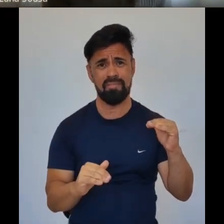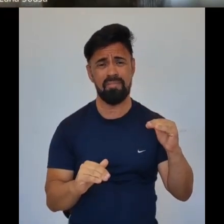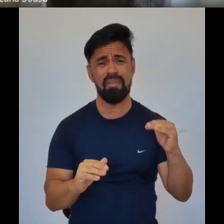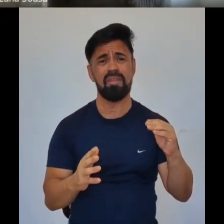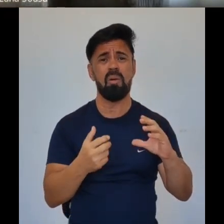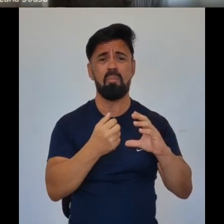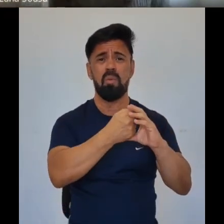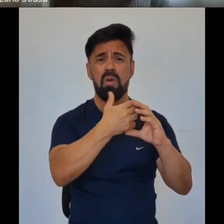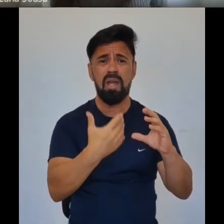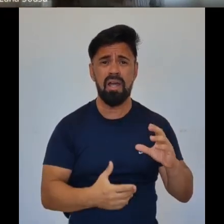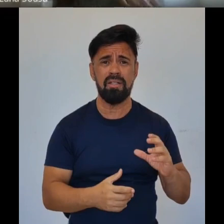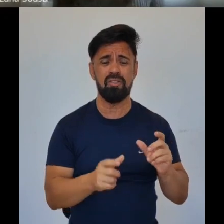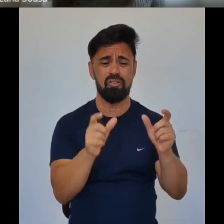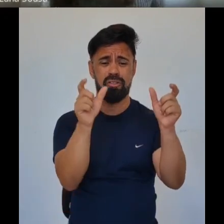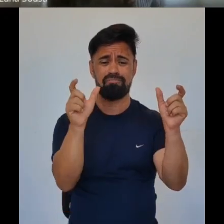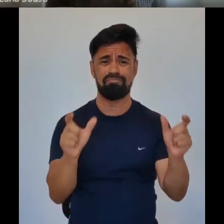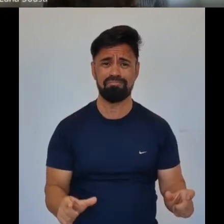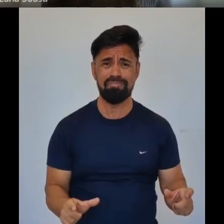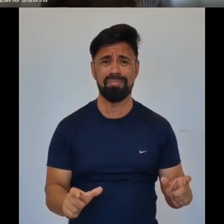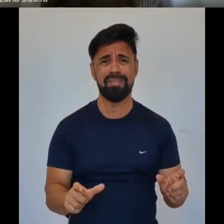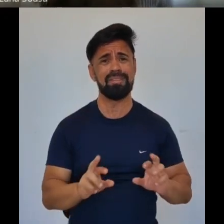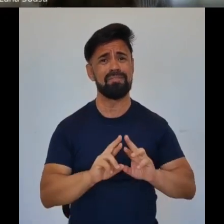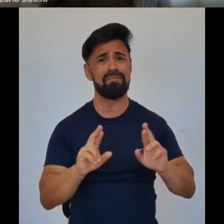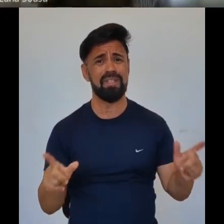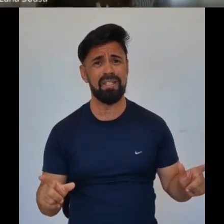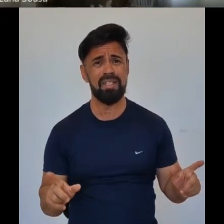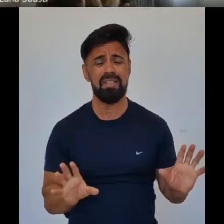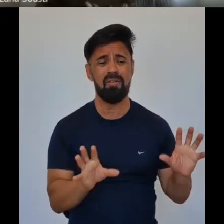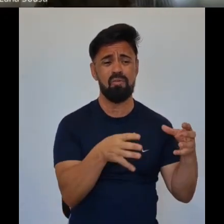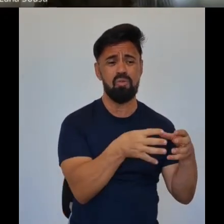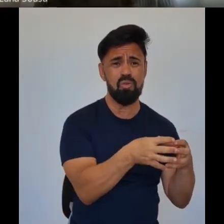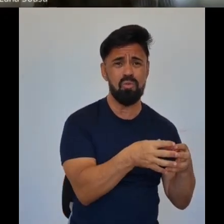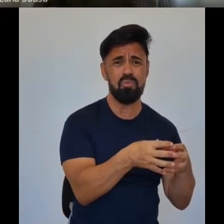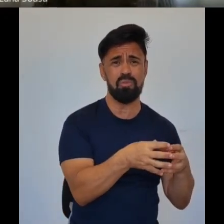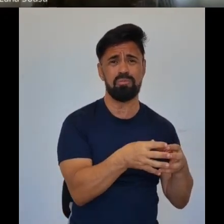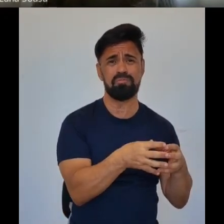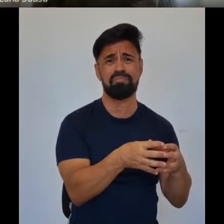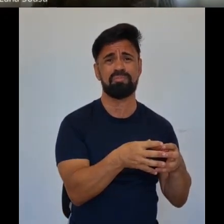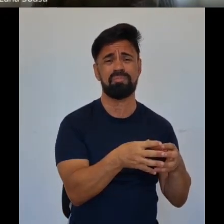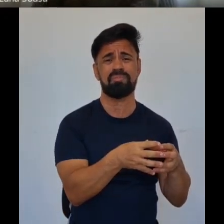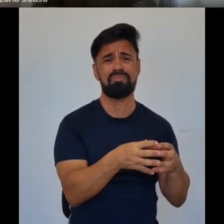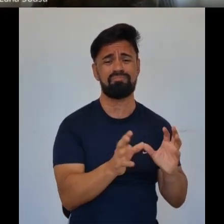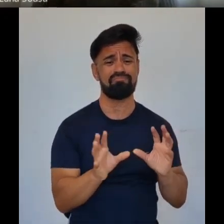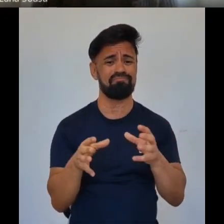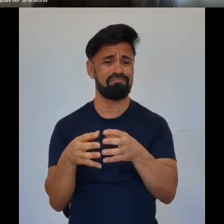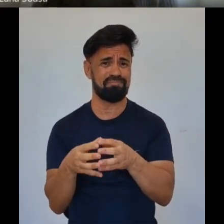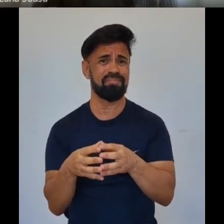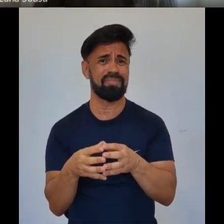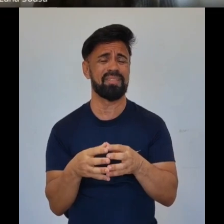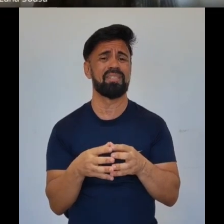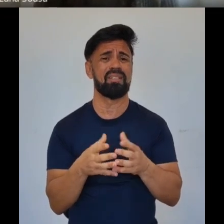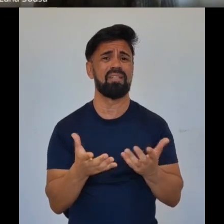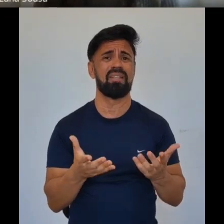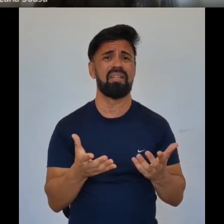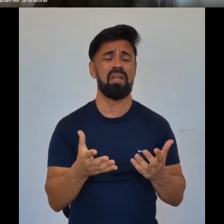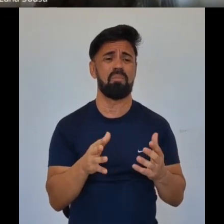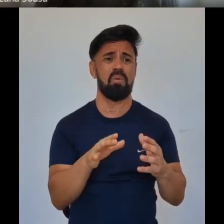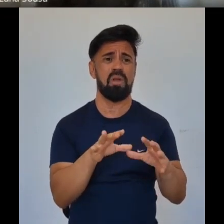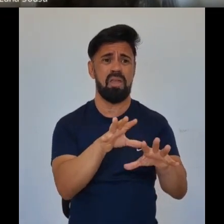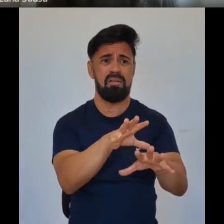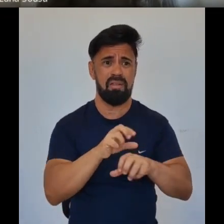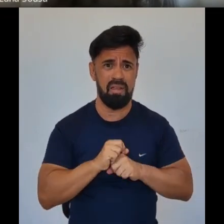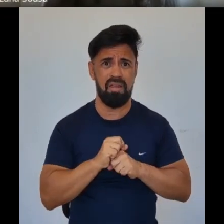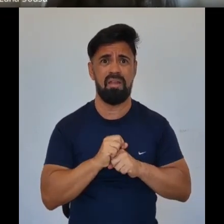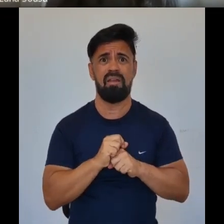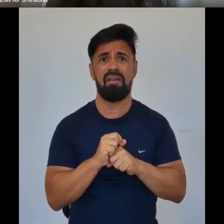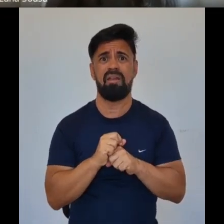a vulnerabilidade ela é gerada por desigualdades sociais, então por características intrínsecas. Quando a gente pensa em grupos que